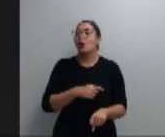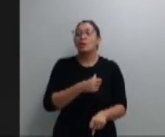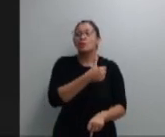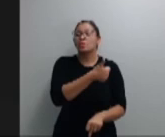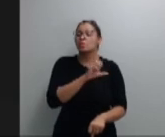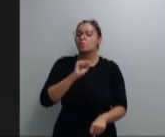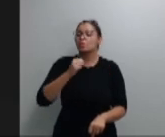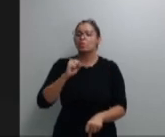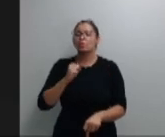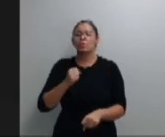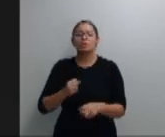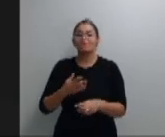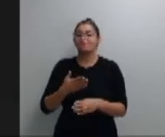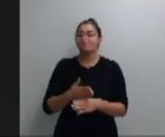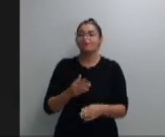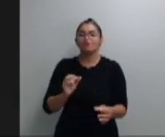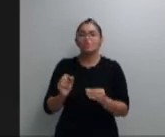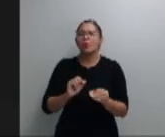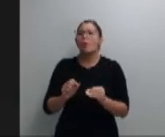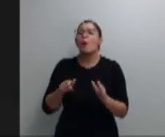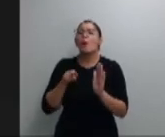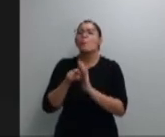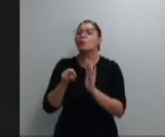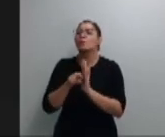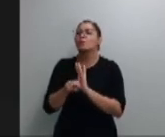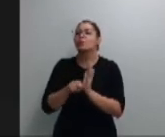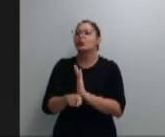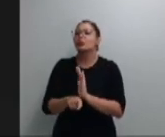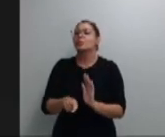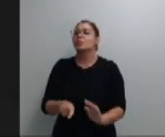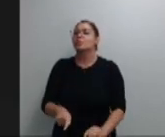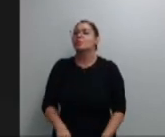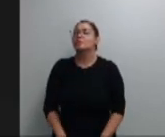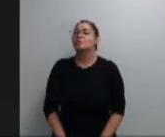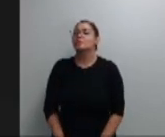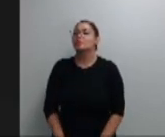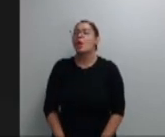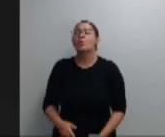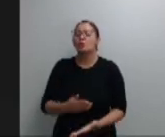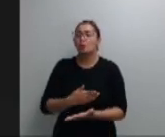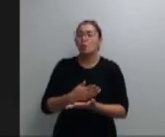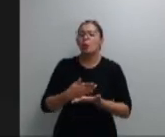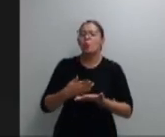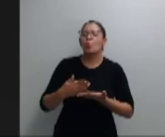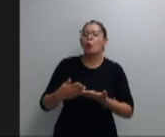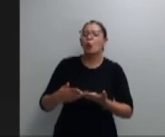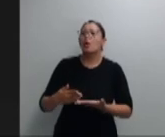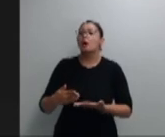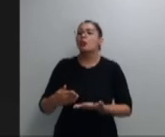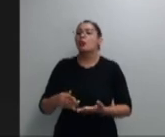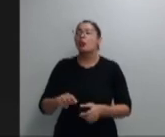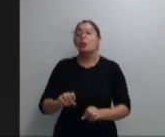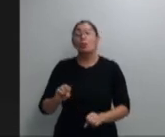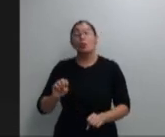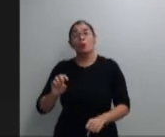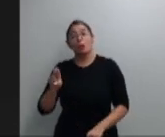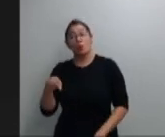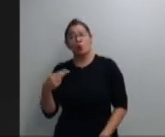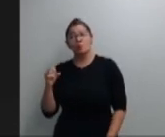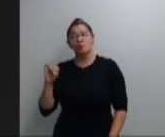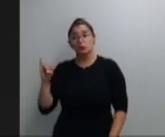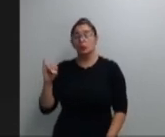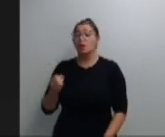eu indago então se pretendem ainda prosseguir mais um pouco ou se poderíamos